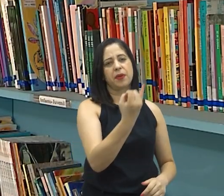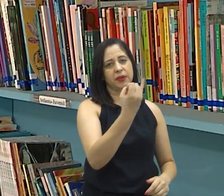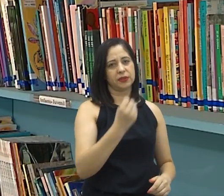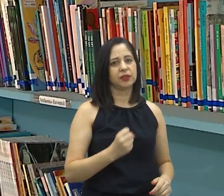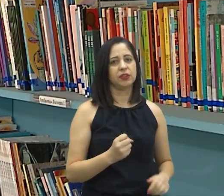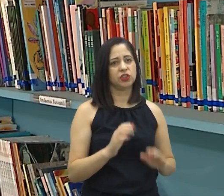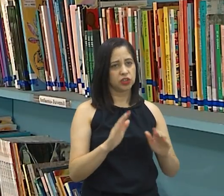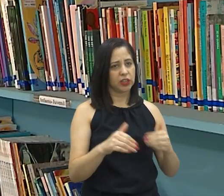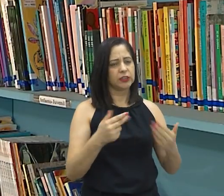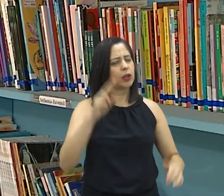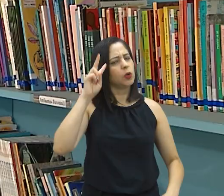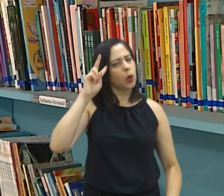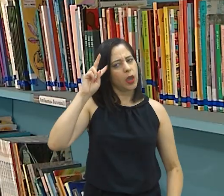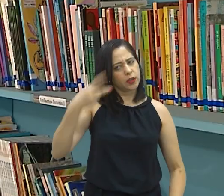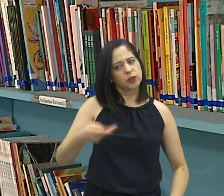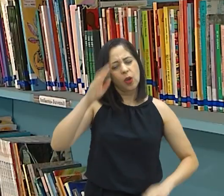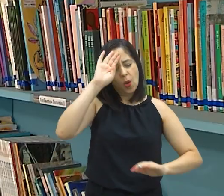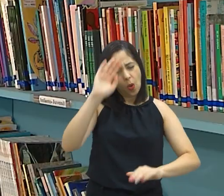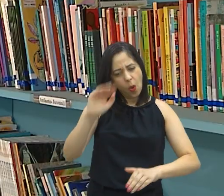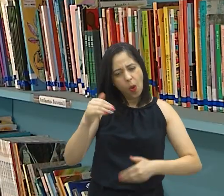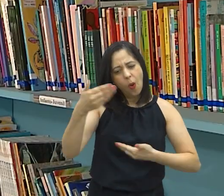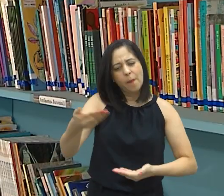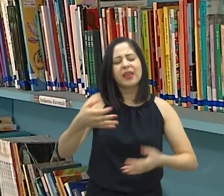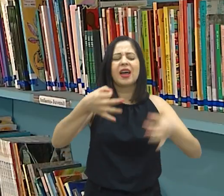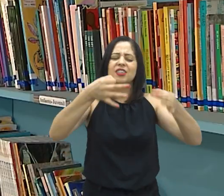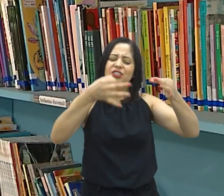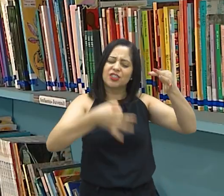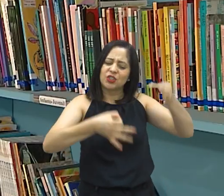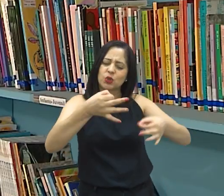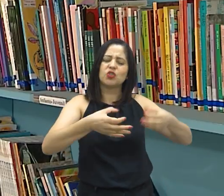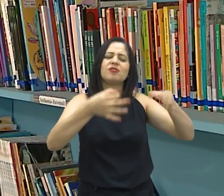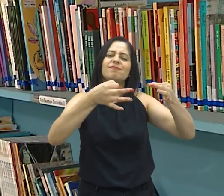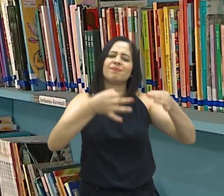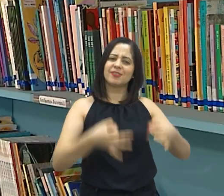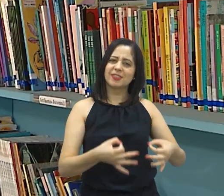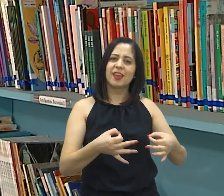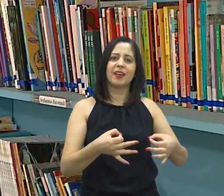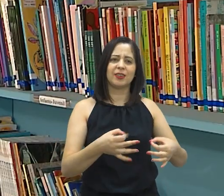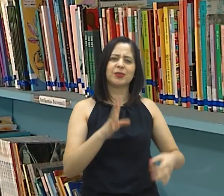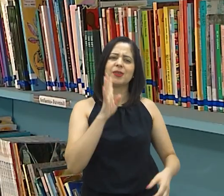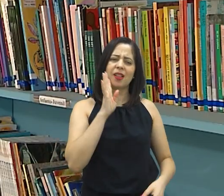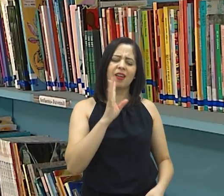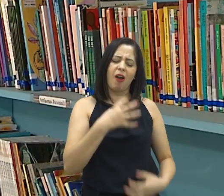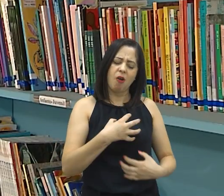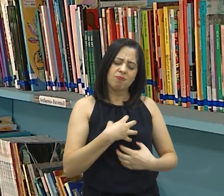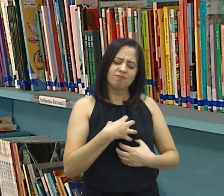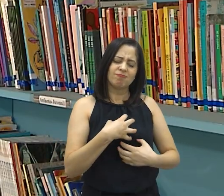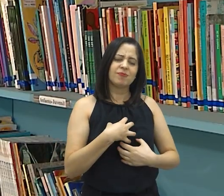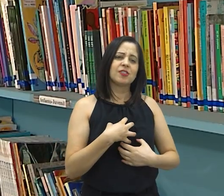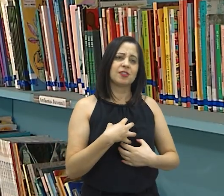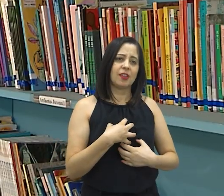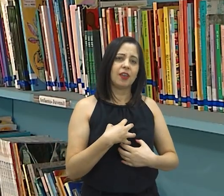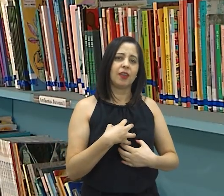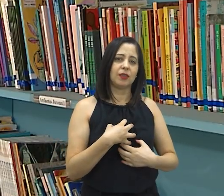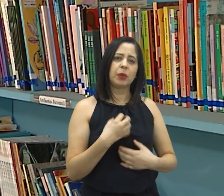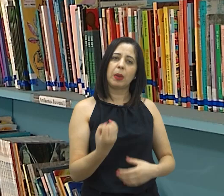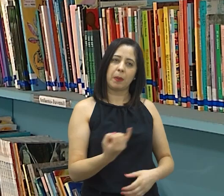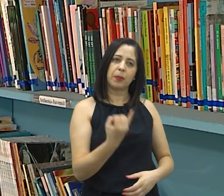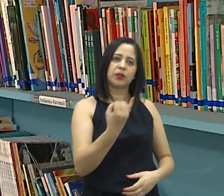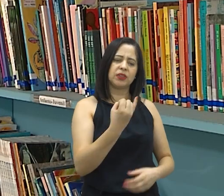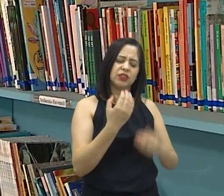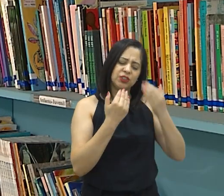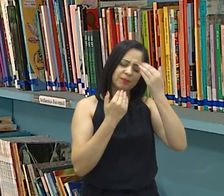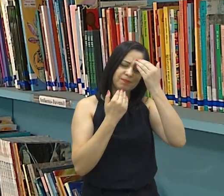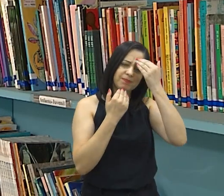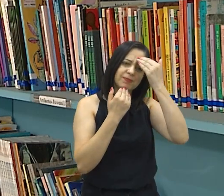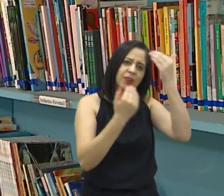né? Então é um reconhecimento que esse trabalho deu fruto, né? Então é algo muito legal, eu vejo isso, né? Muito importante, e uma gratidão a